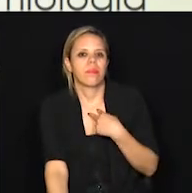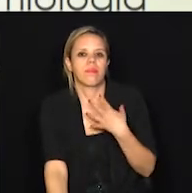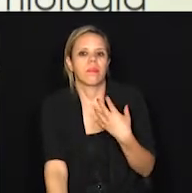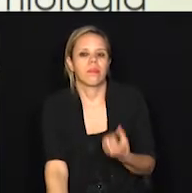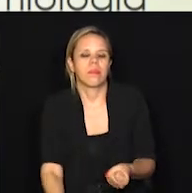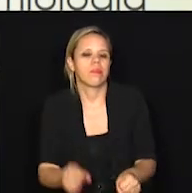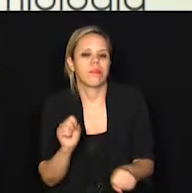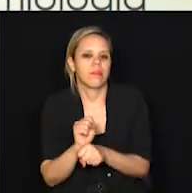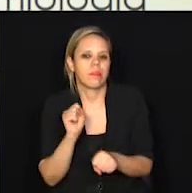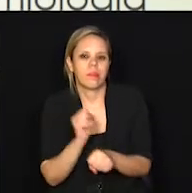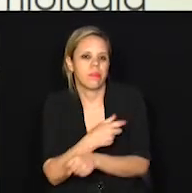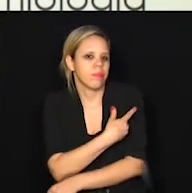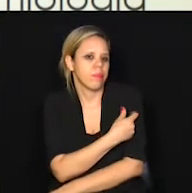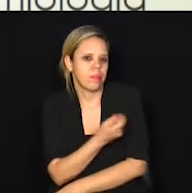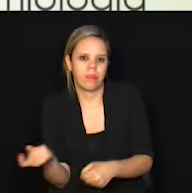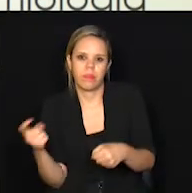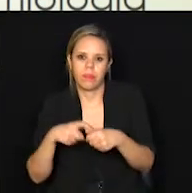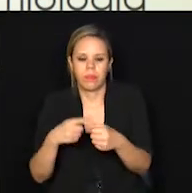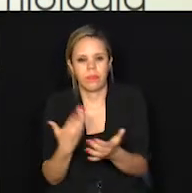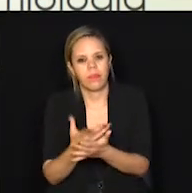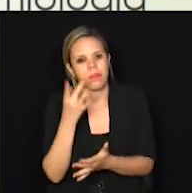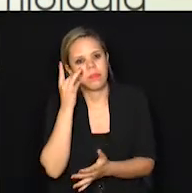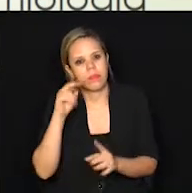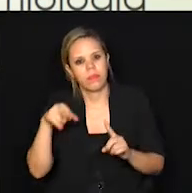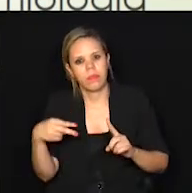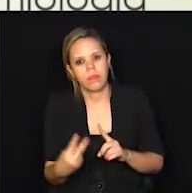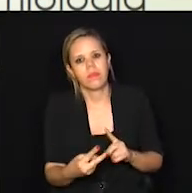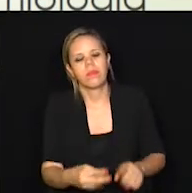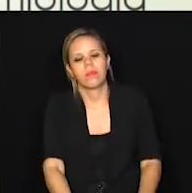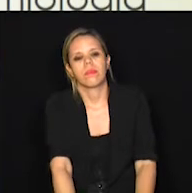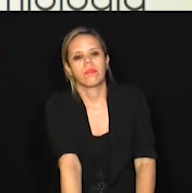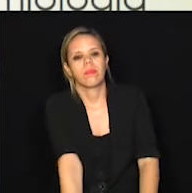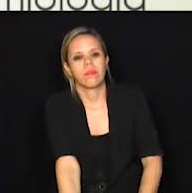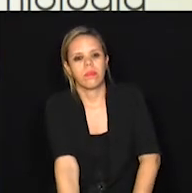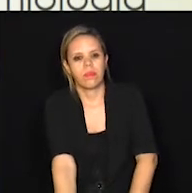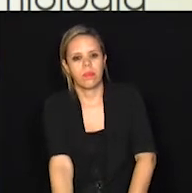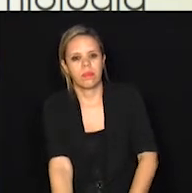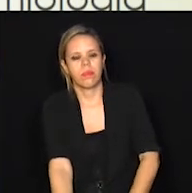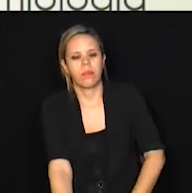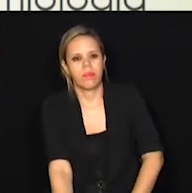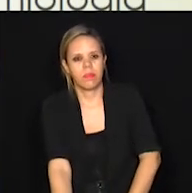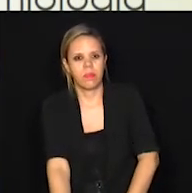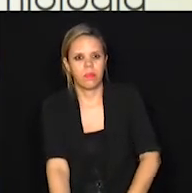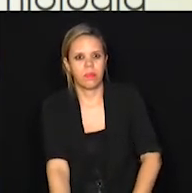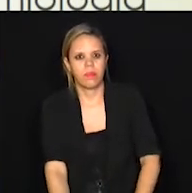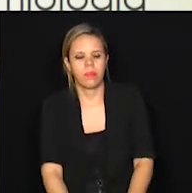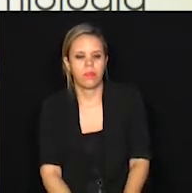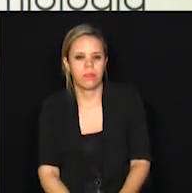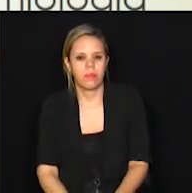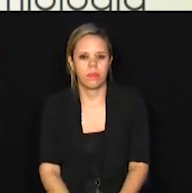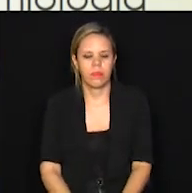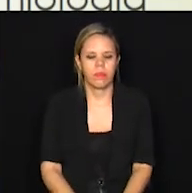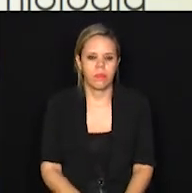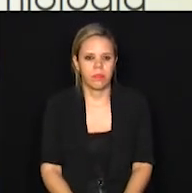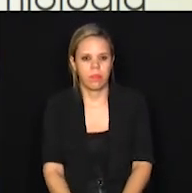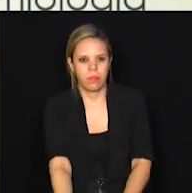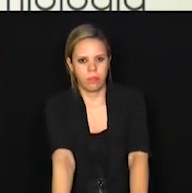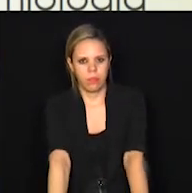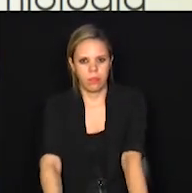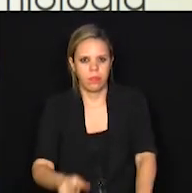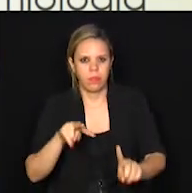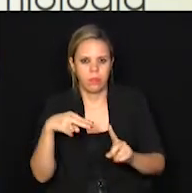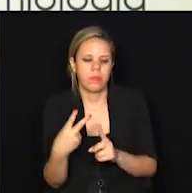79 escolas, que nós trabalhamos com as escolas que são regularizadas. São as escolas que possuem o selo Escola